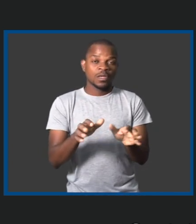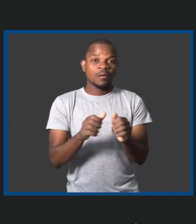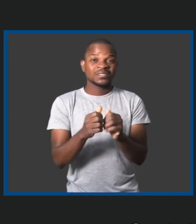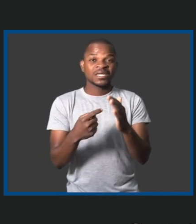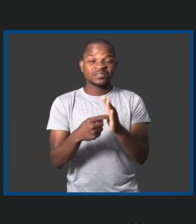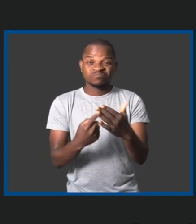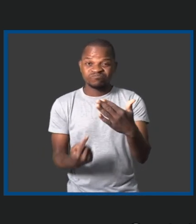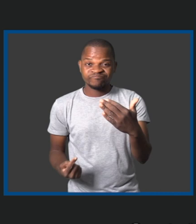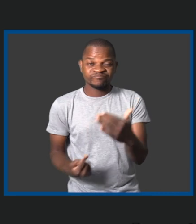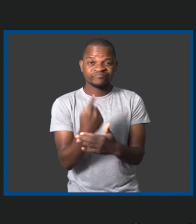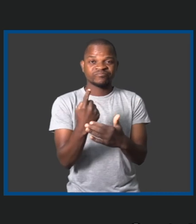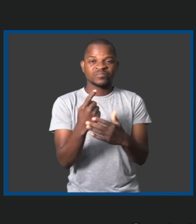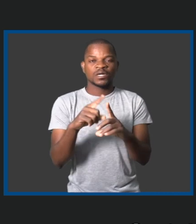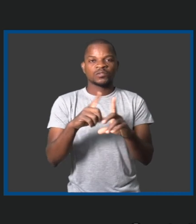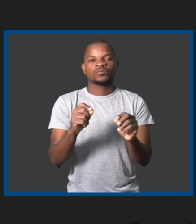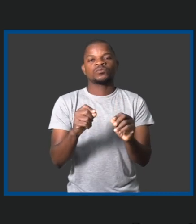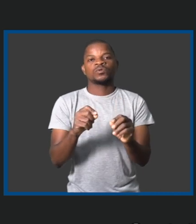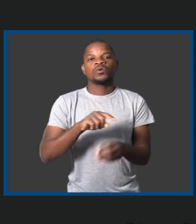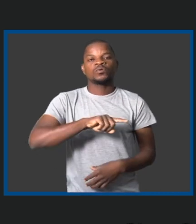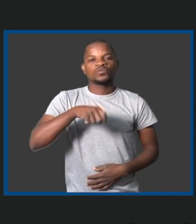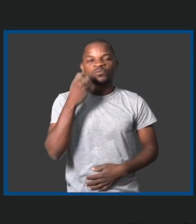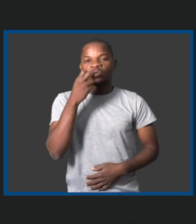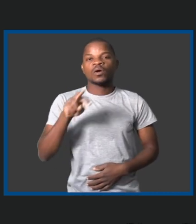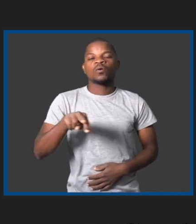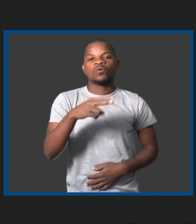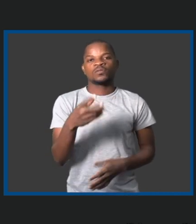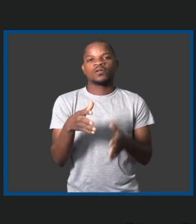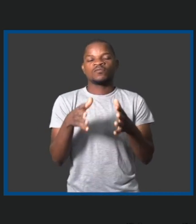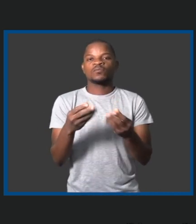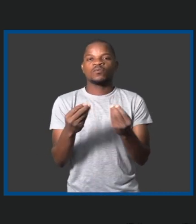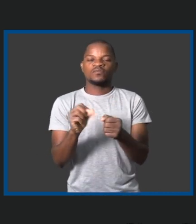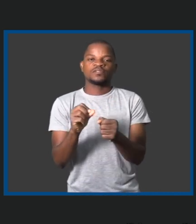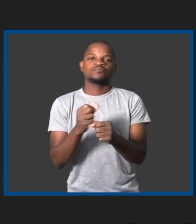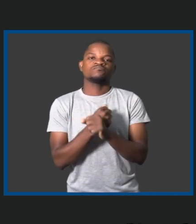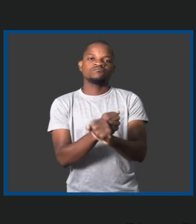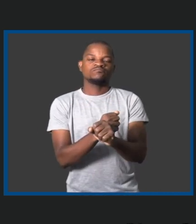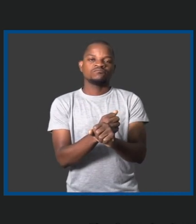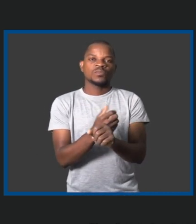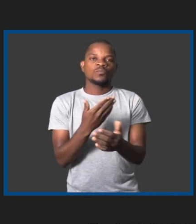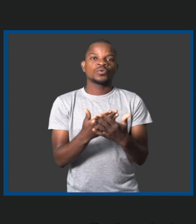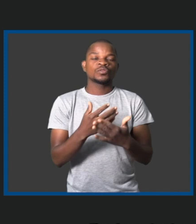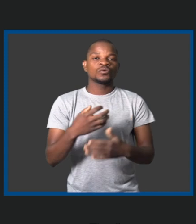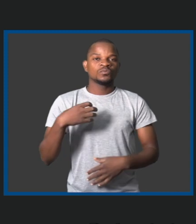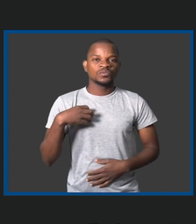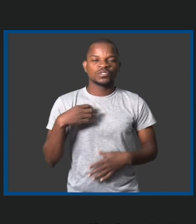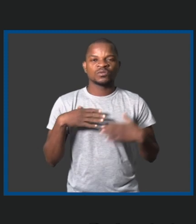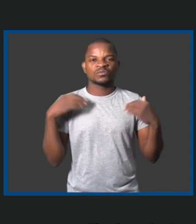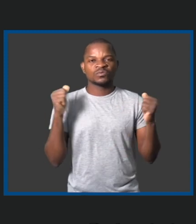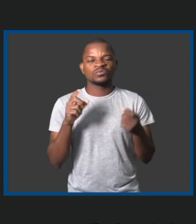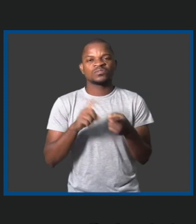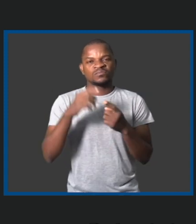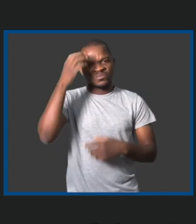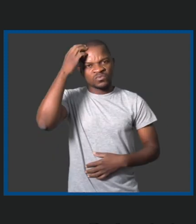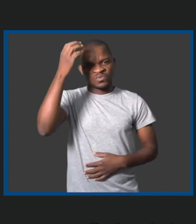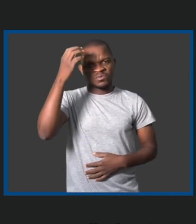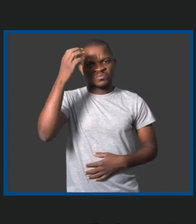Em caso de termos casos positivos, as medidas vão ser um bocadinho diferentes destas que nós temos agora. Por isso, não tem interesse tanto o